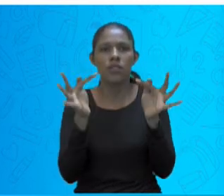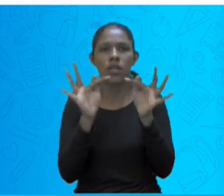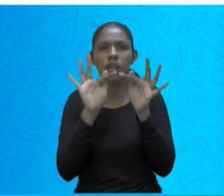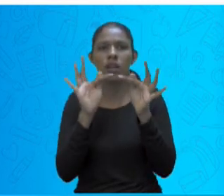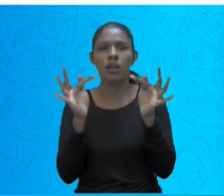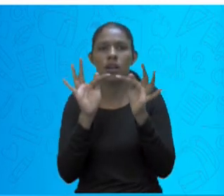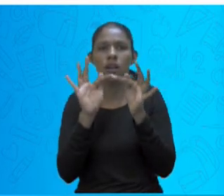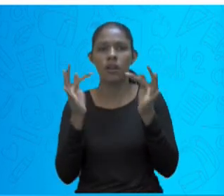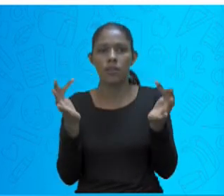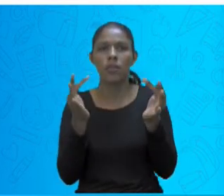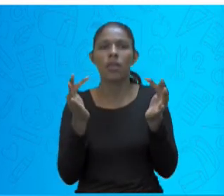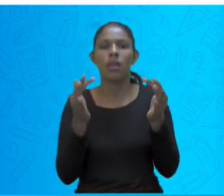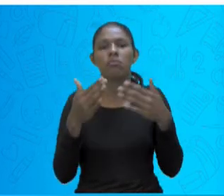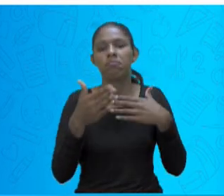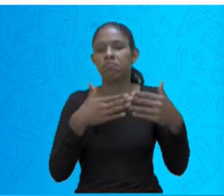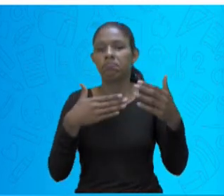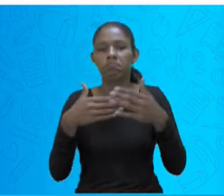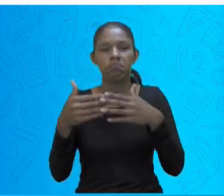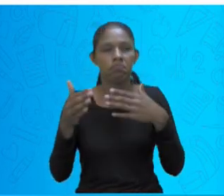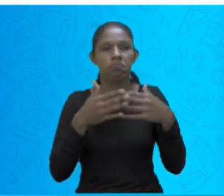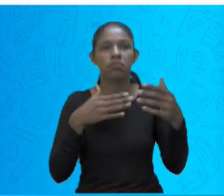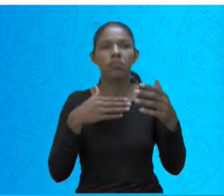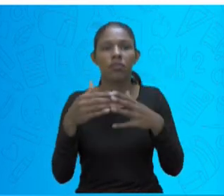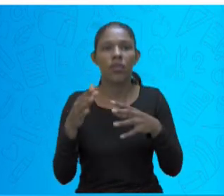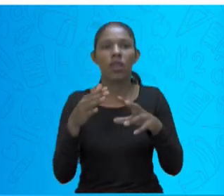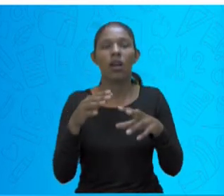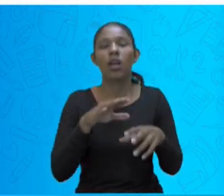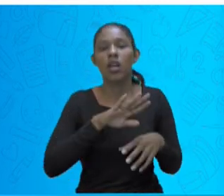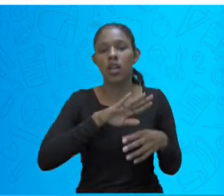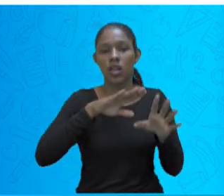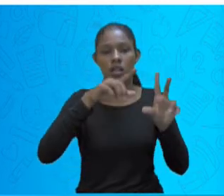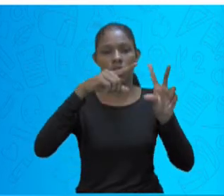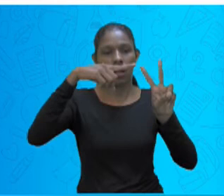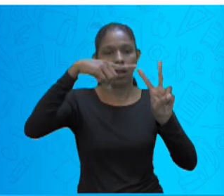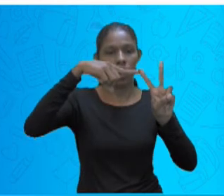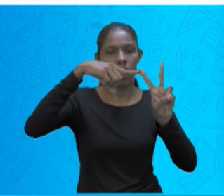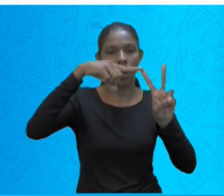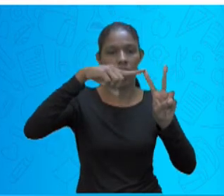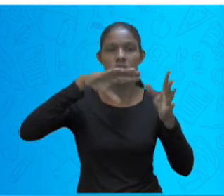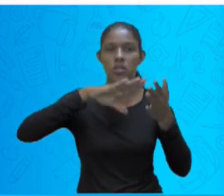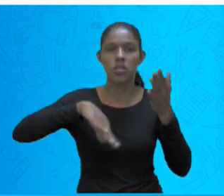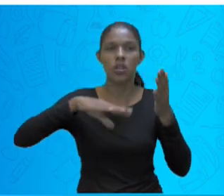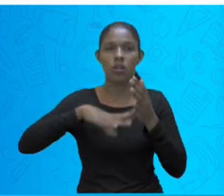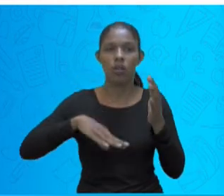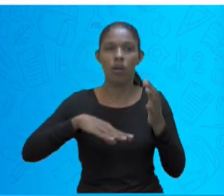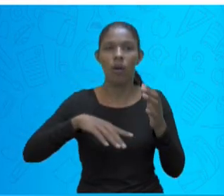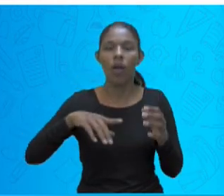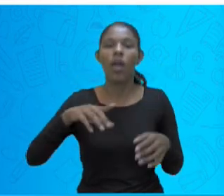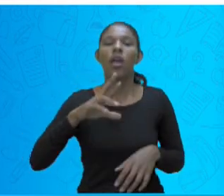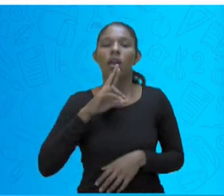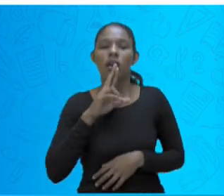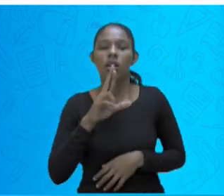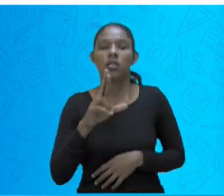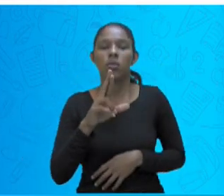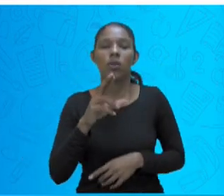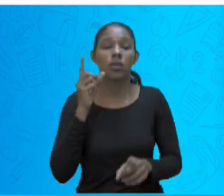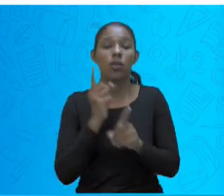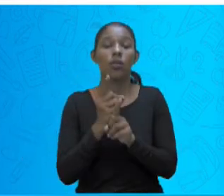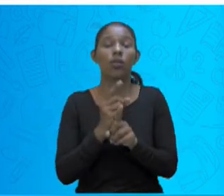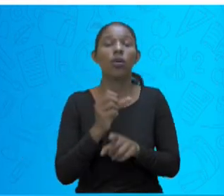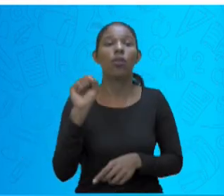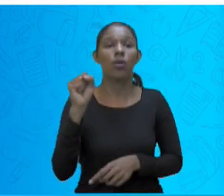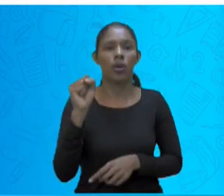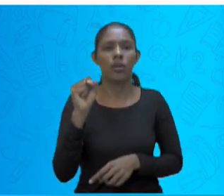aleatoriamente, retirando da raiz e obteve como resultado 8. Será que ele fez